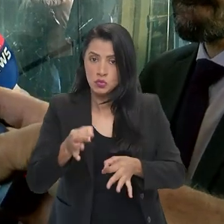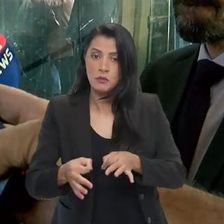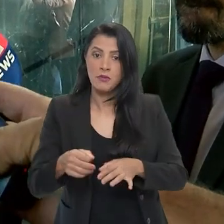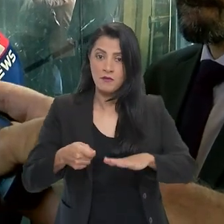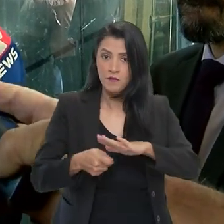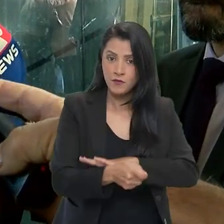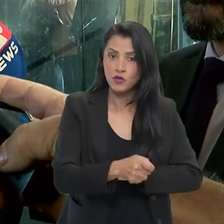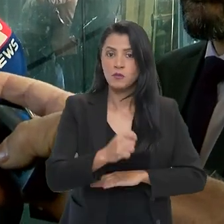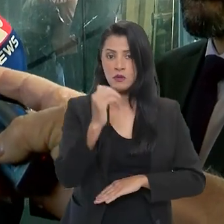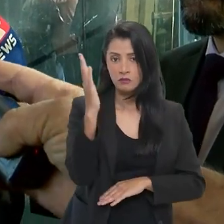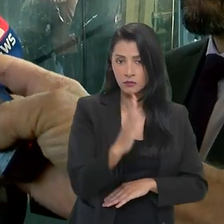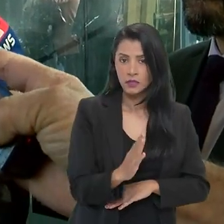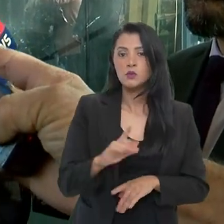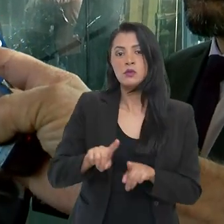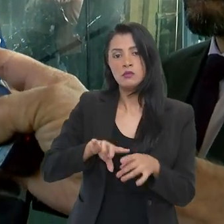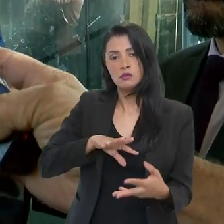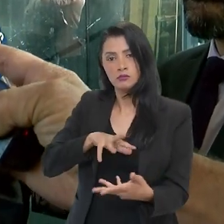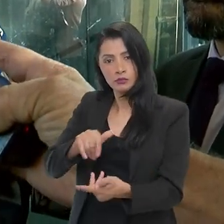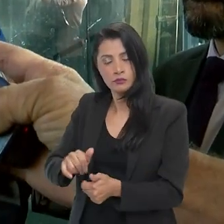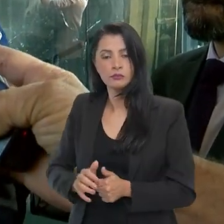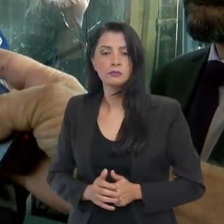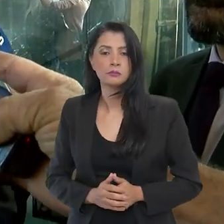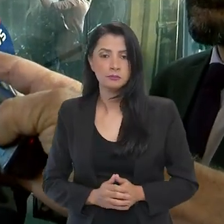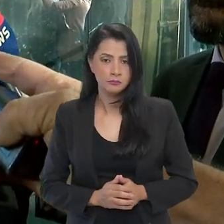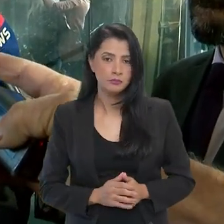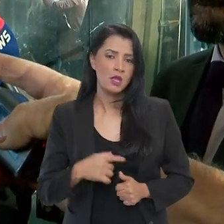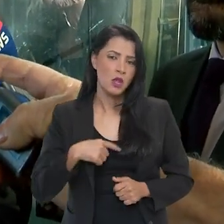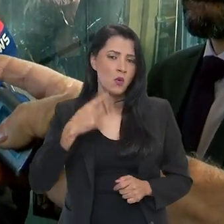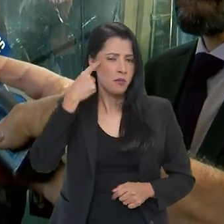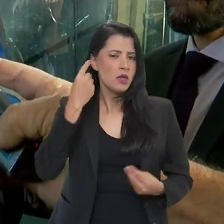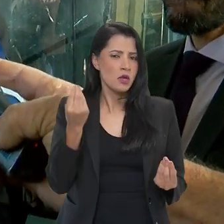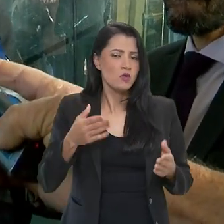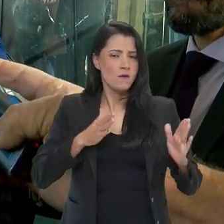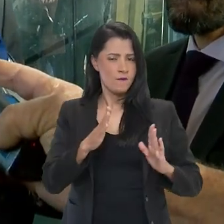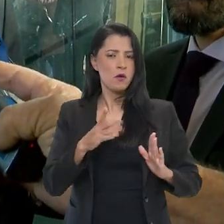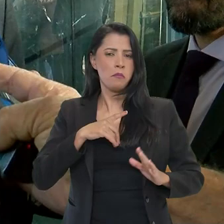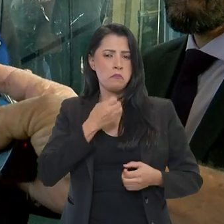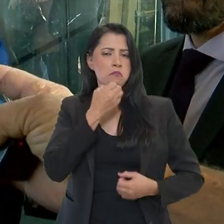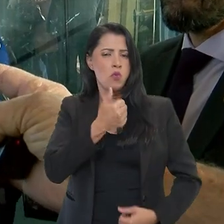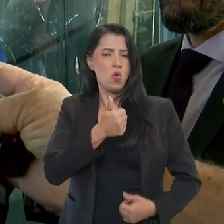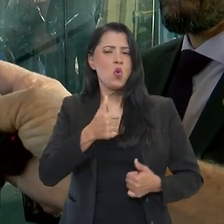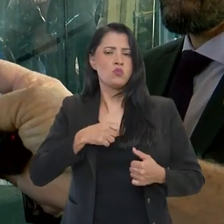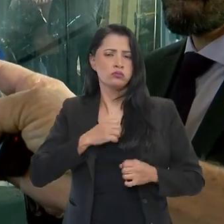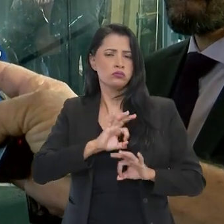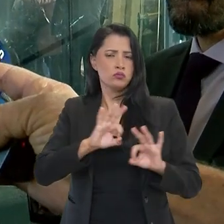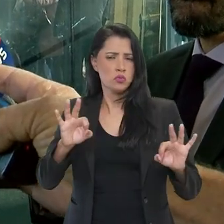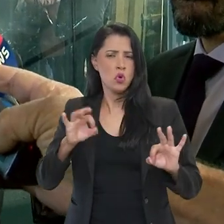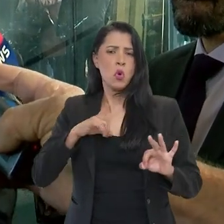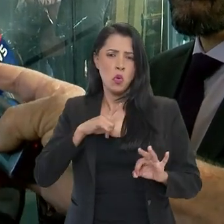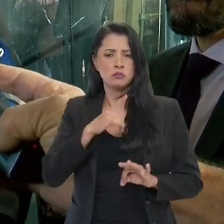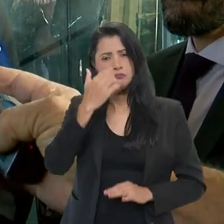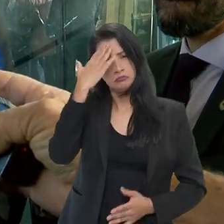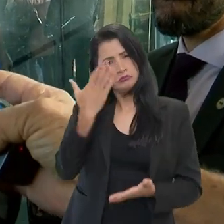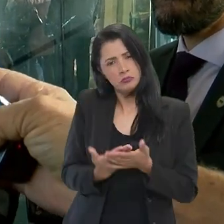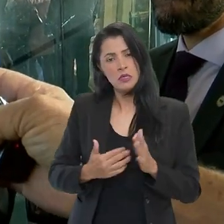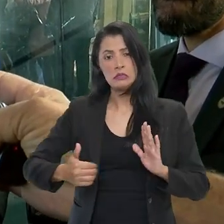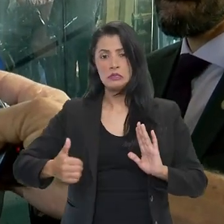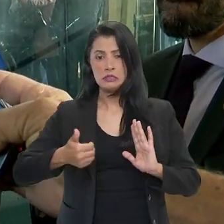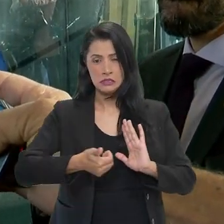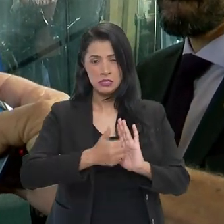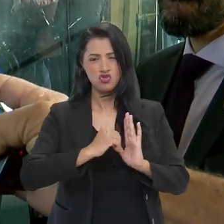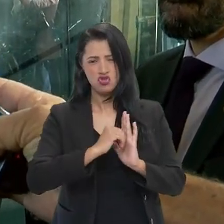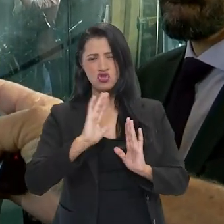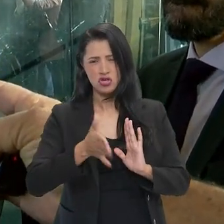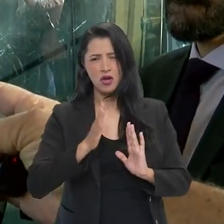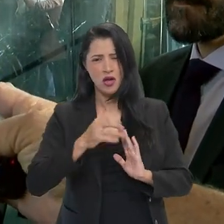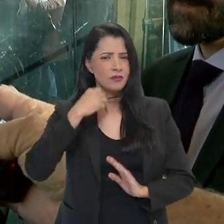segurança jurídica para investimentos nacionais e estrangeiros. Eu penso que nós vamos entrar numa fase boa. Eu acredito que o Senado,